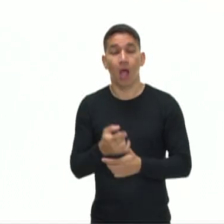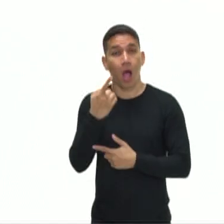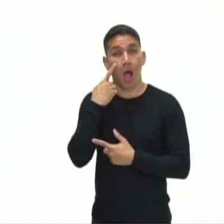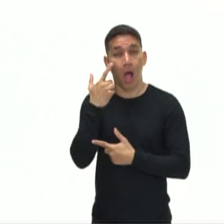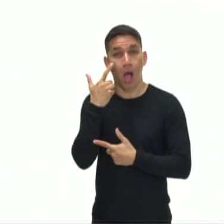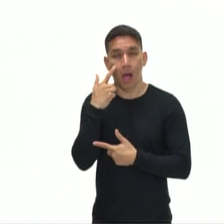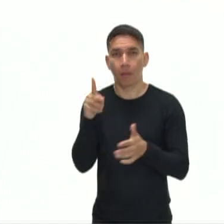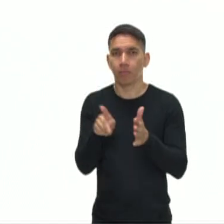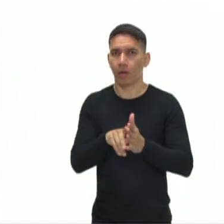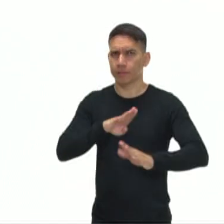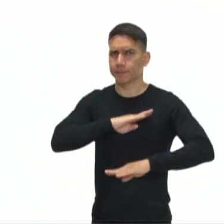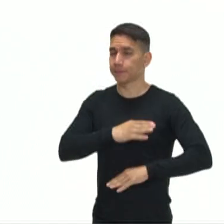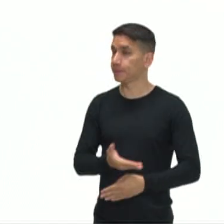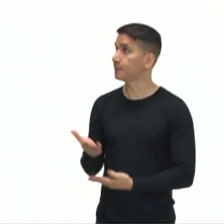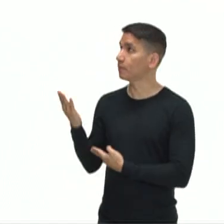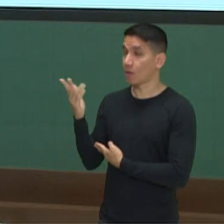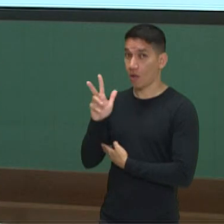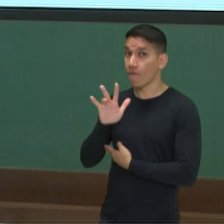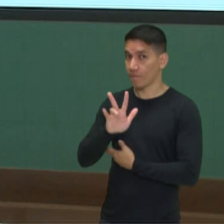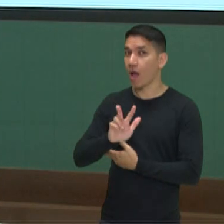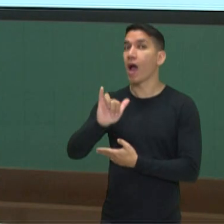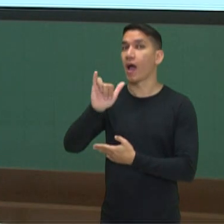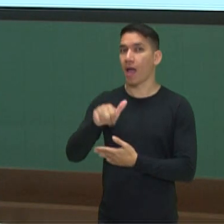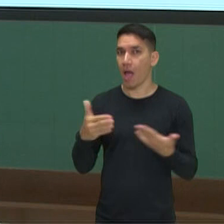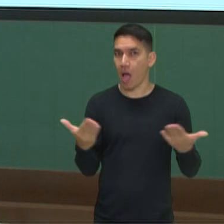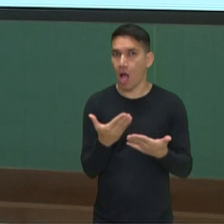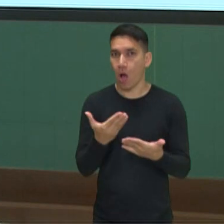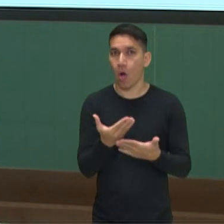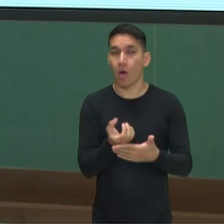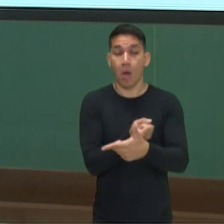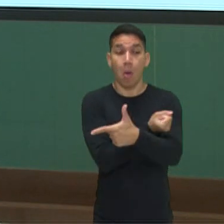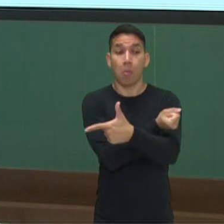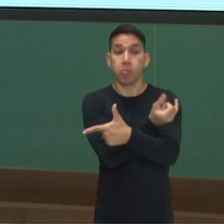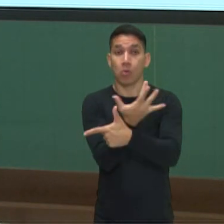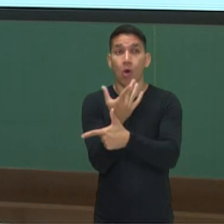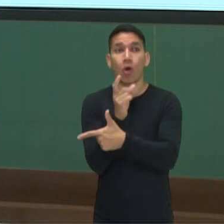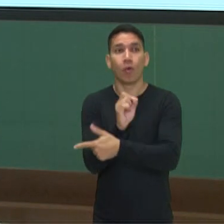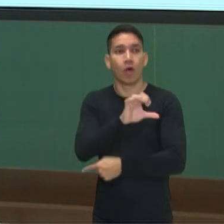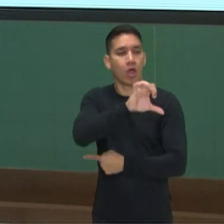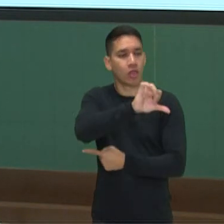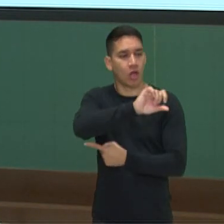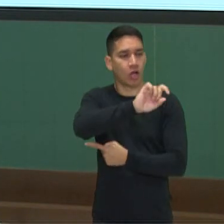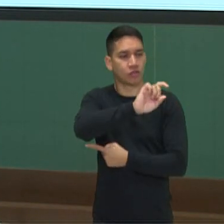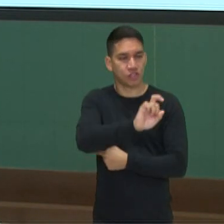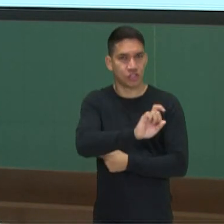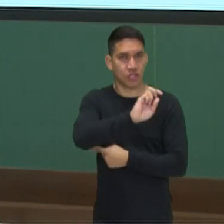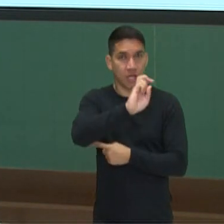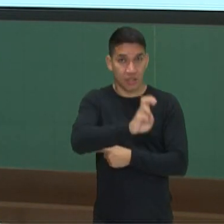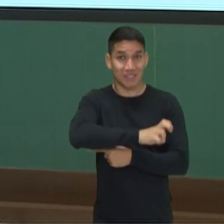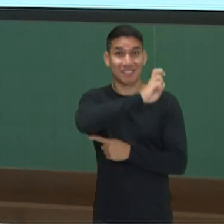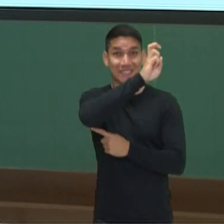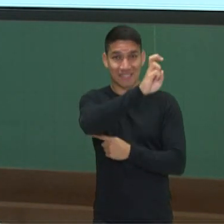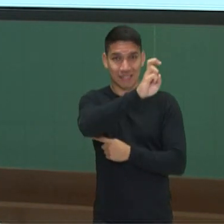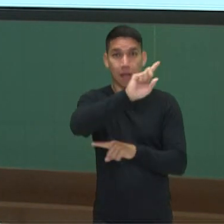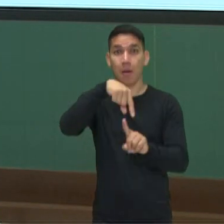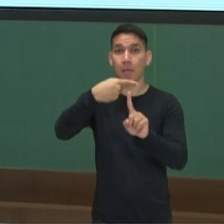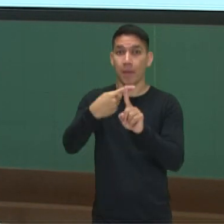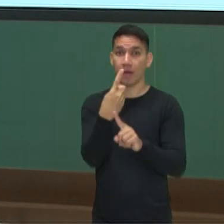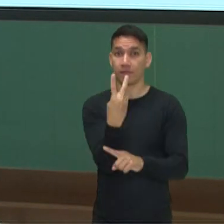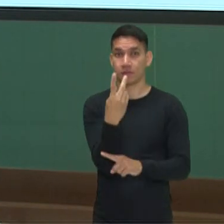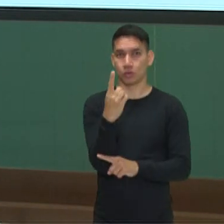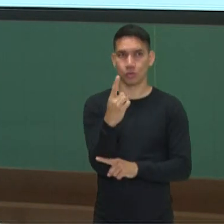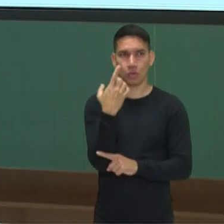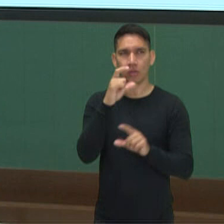a seguinte situação. Eu vou agora dividir um polinômio 9x à quinta mais 21x